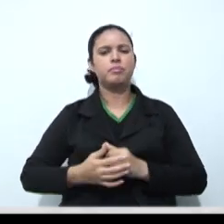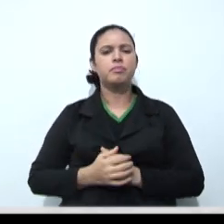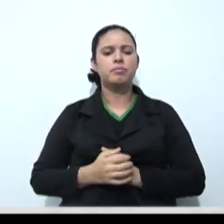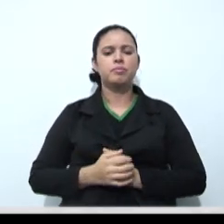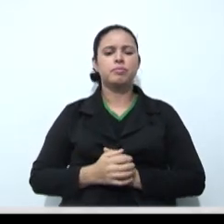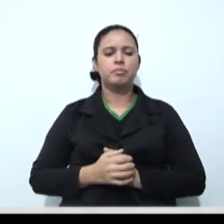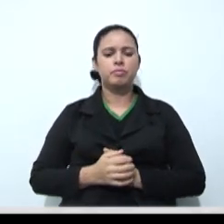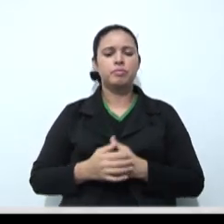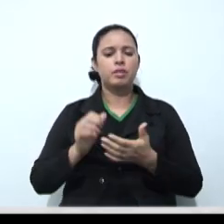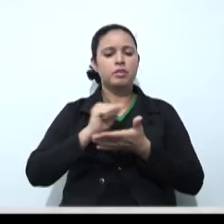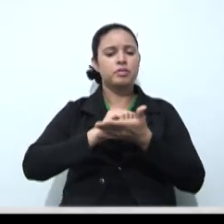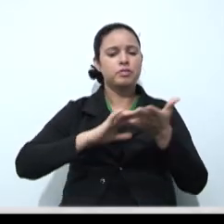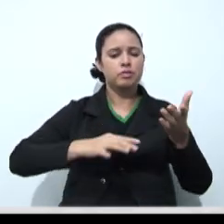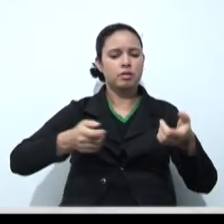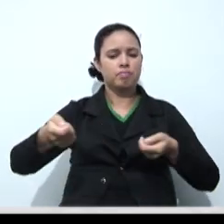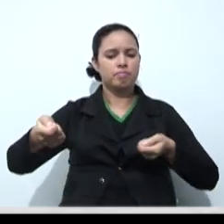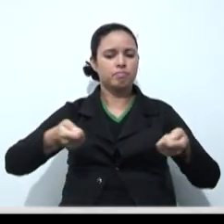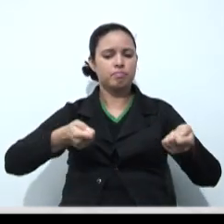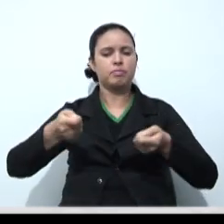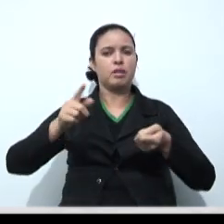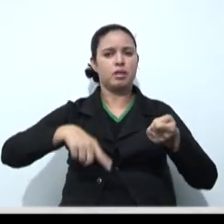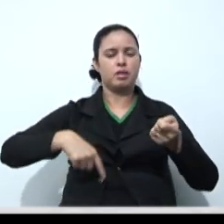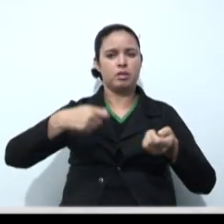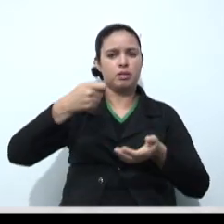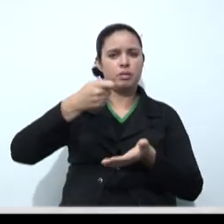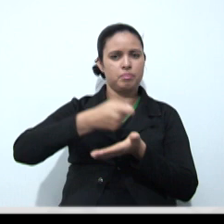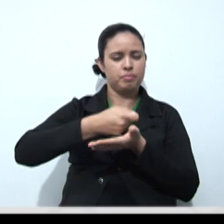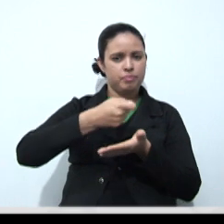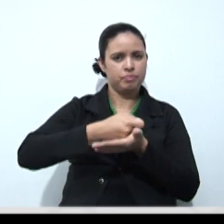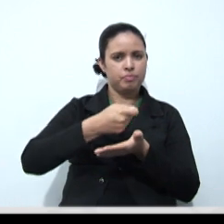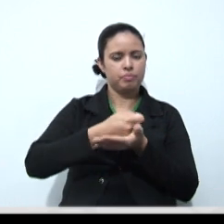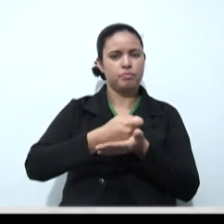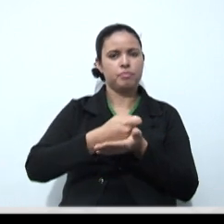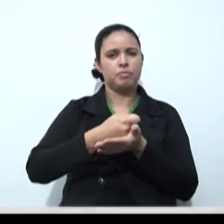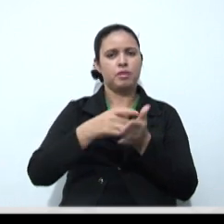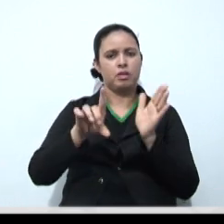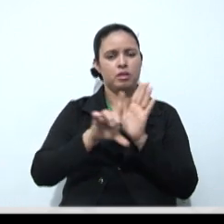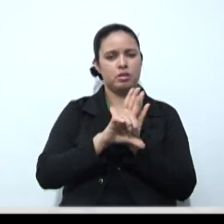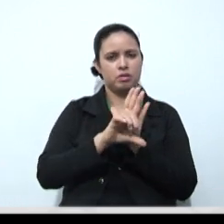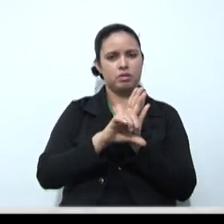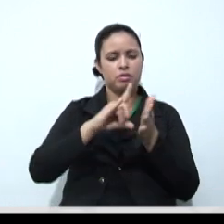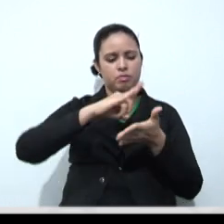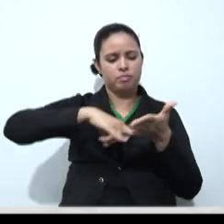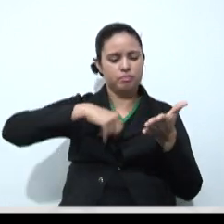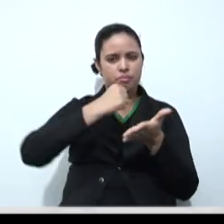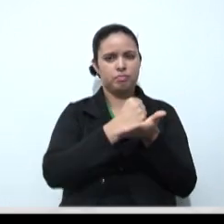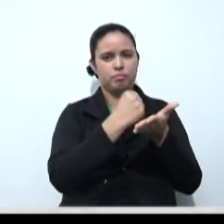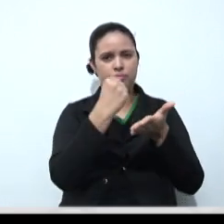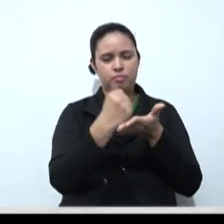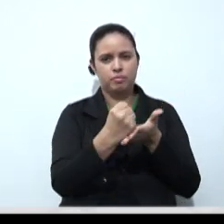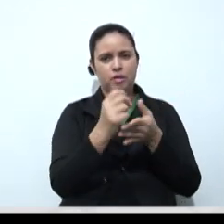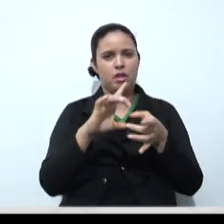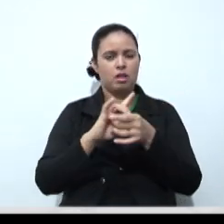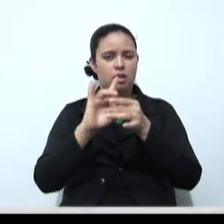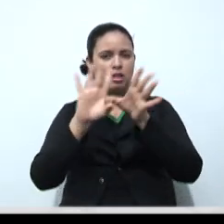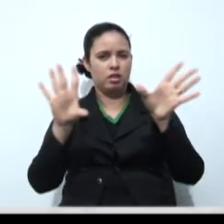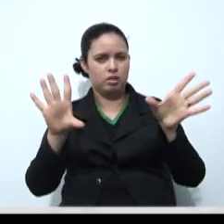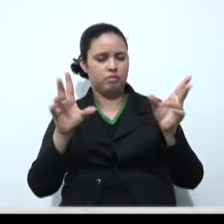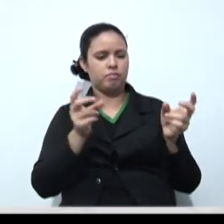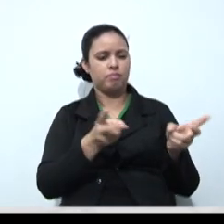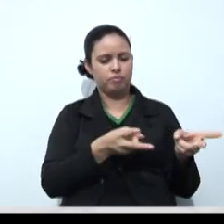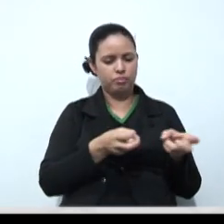Para estas atividades é obrigatória a licença ambiental prévia, que deve ser concedida pelo